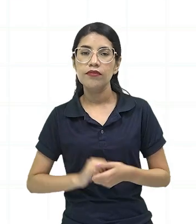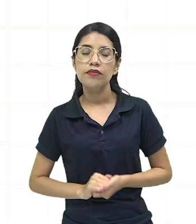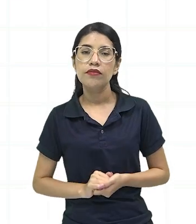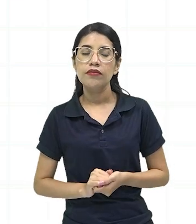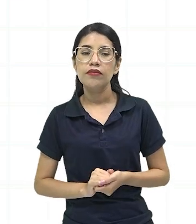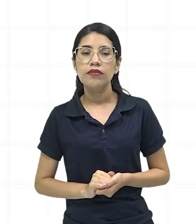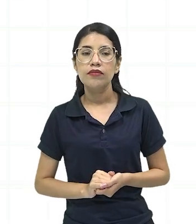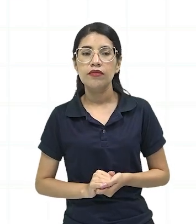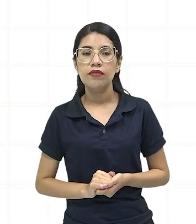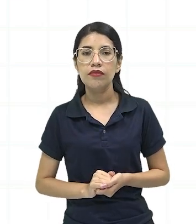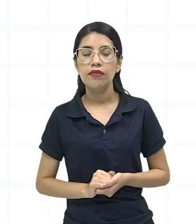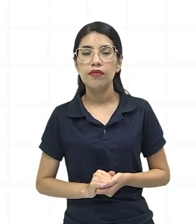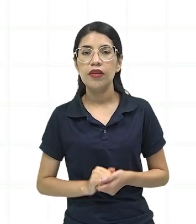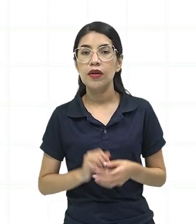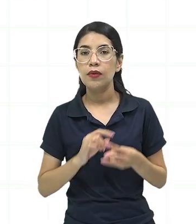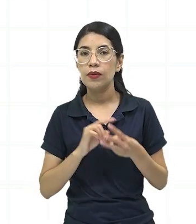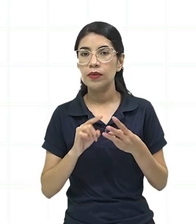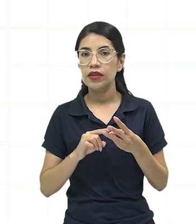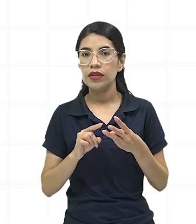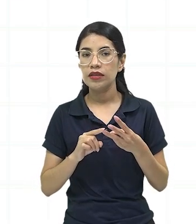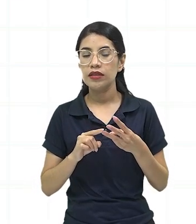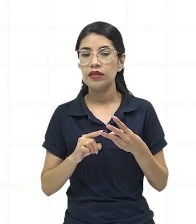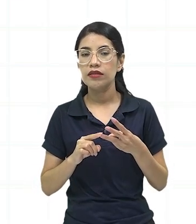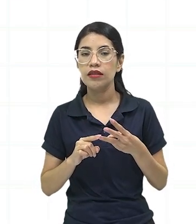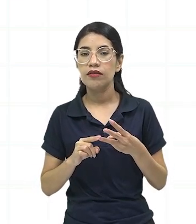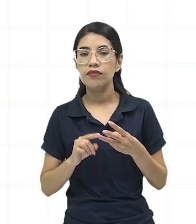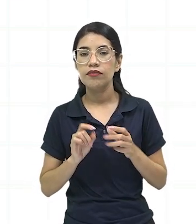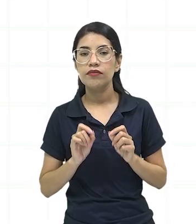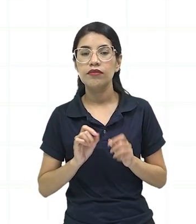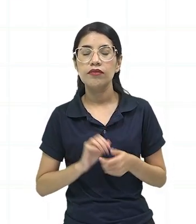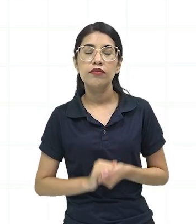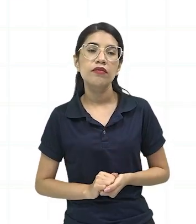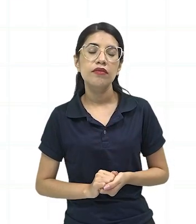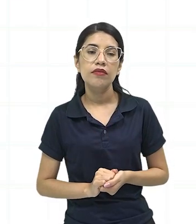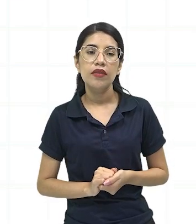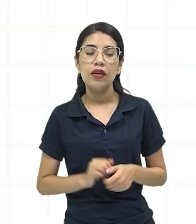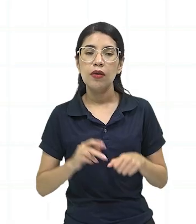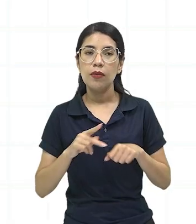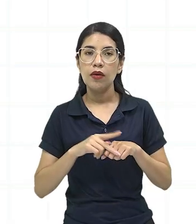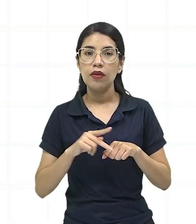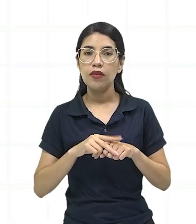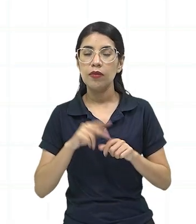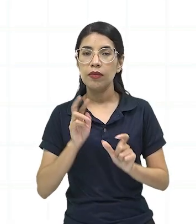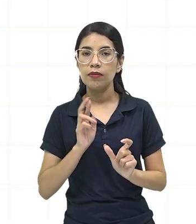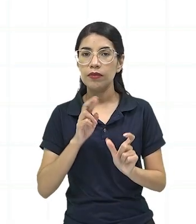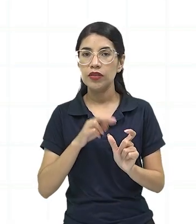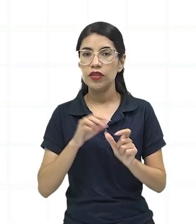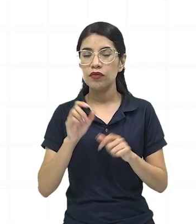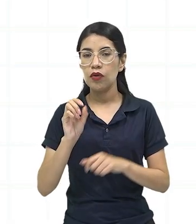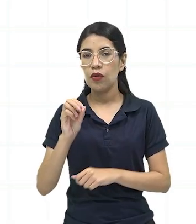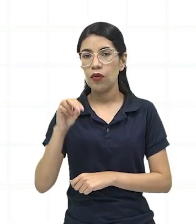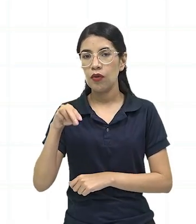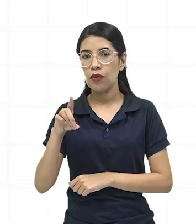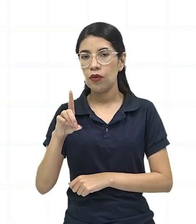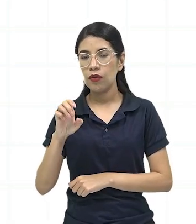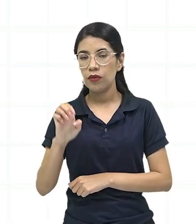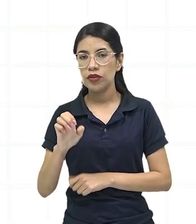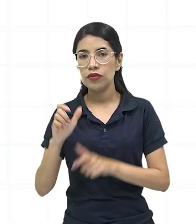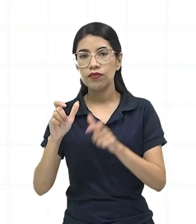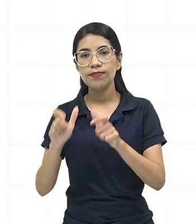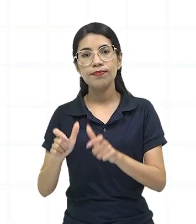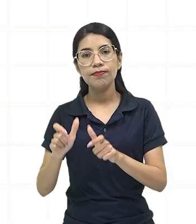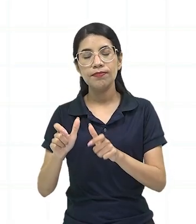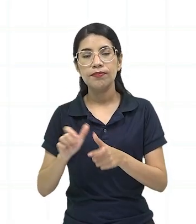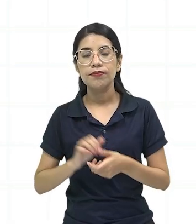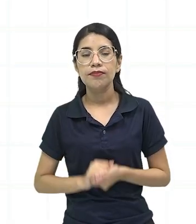para o nosso terceiro tópico dos pronomes relativos. Agora eu vou falar sobre o pronome relativo onde, né? A gente